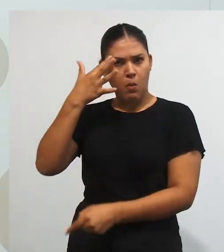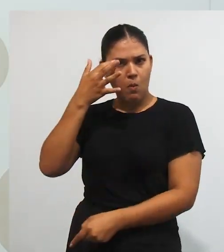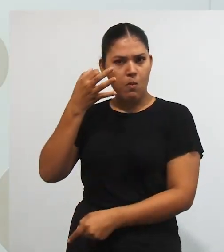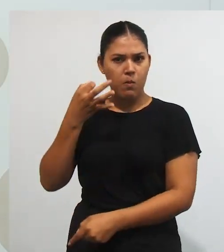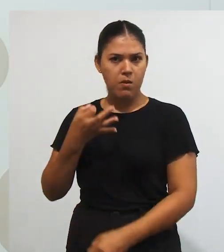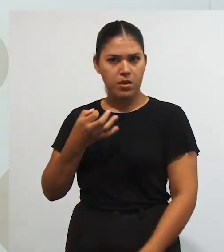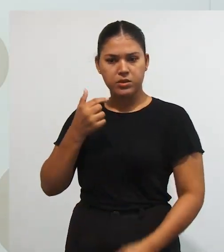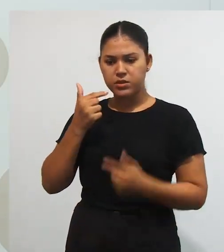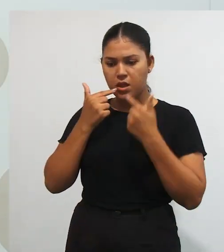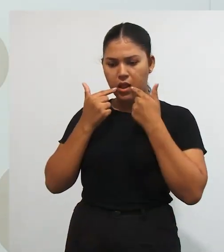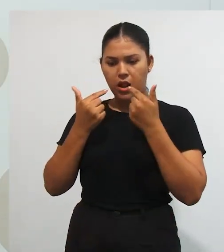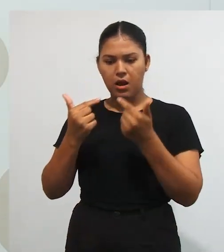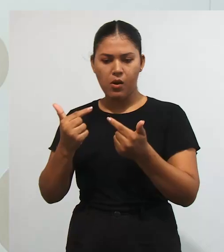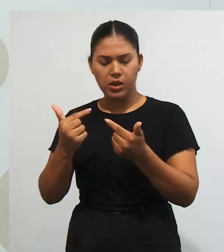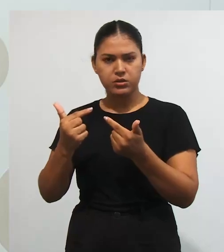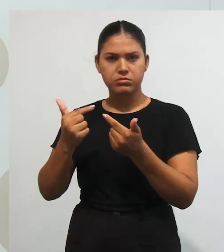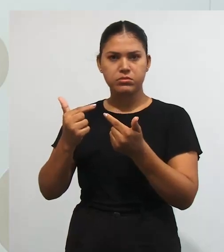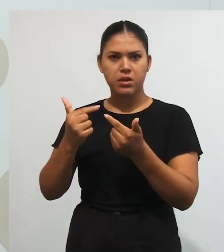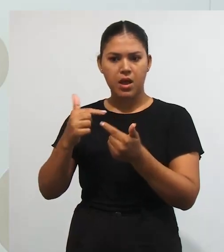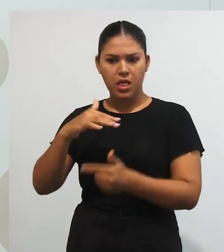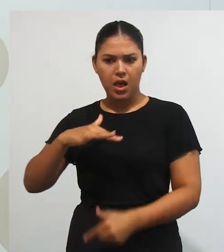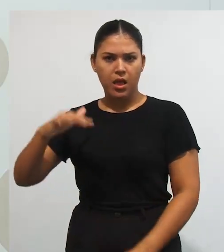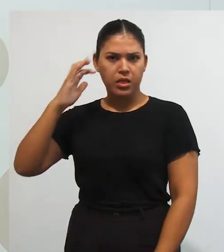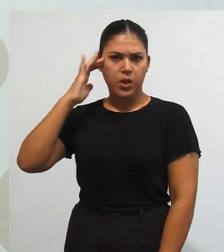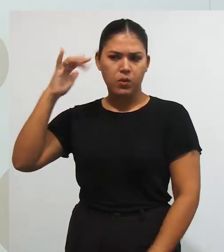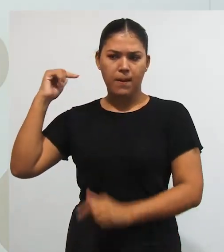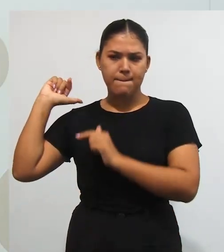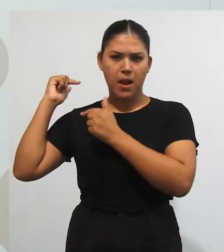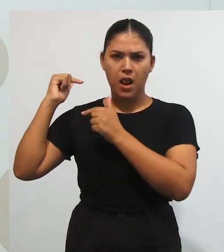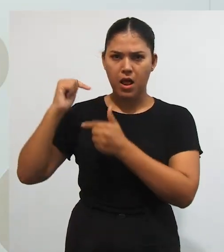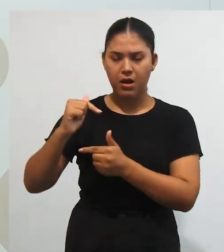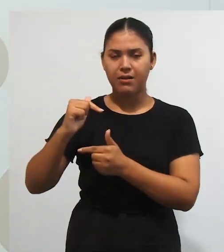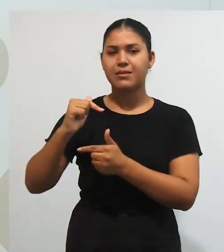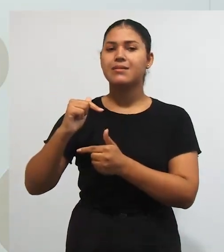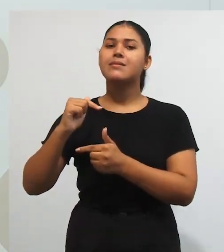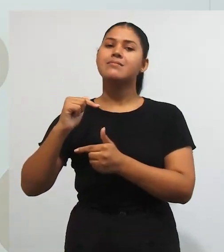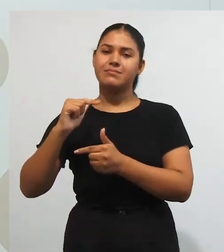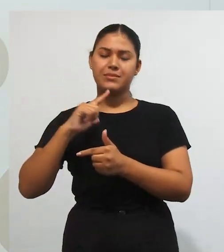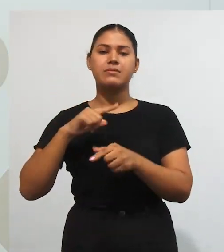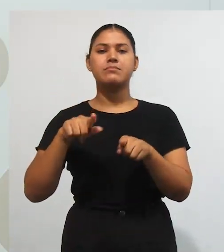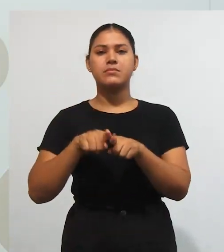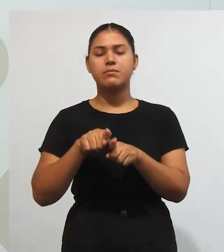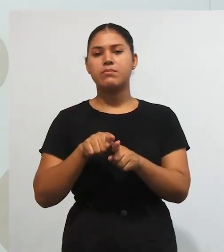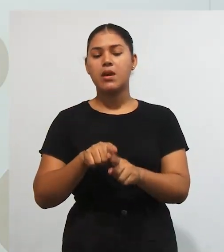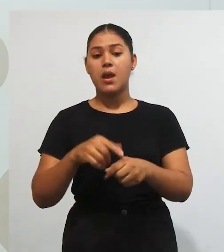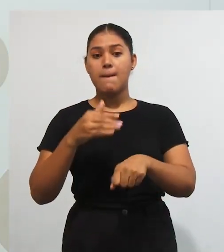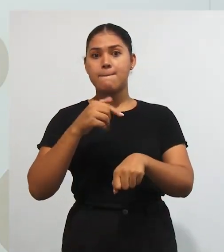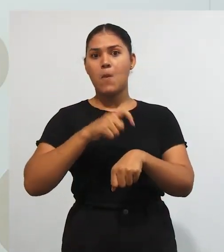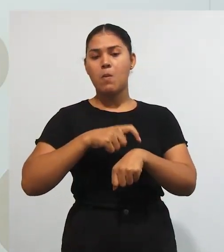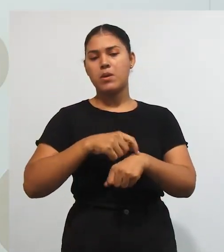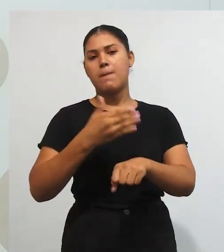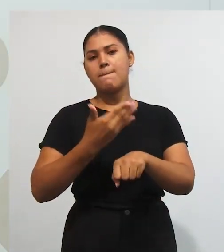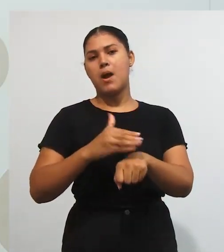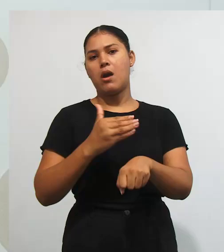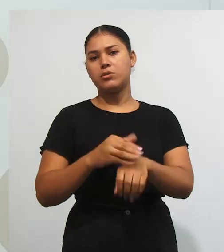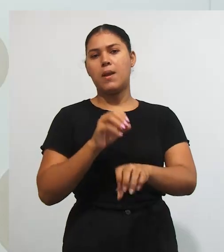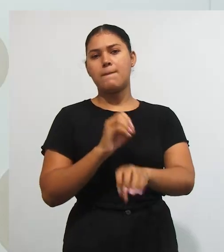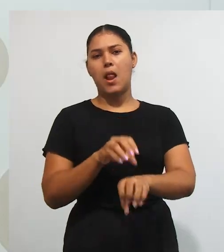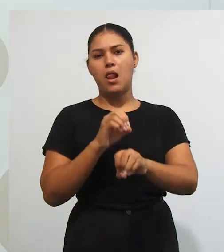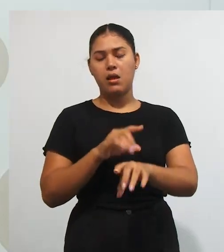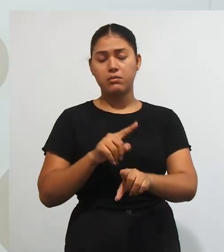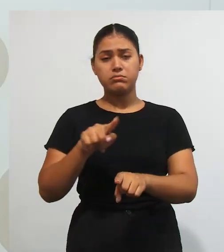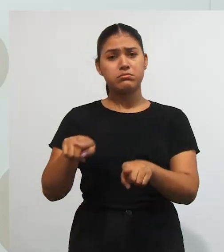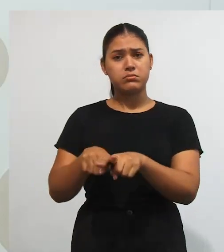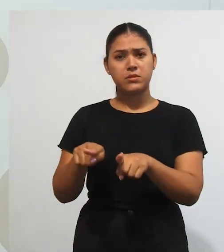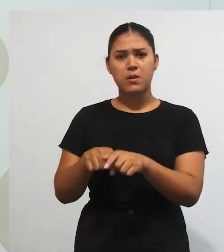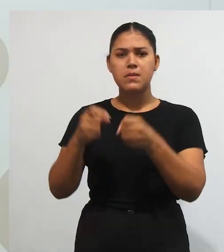de uma perspectiva mais tradicional, isso vai refletir na minha prática, Mas o senhor defende aqui a linguagem compreendida na